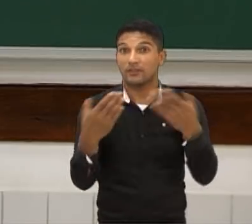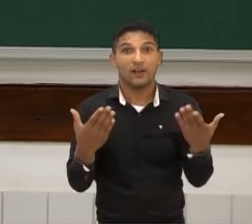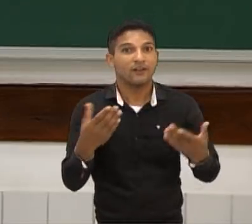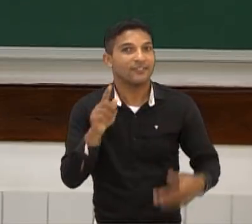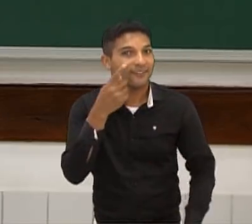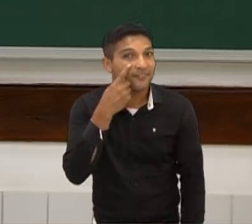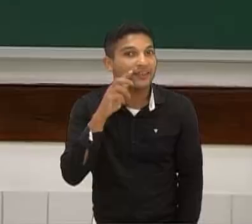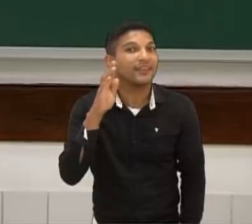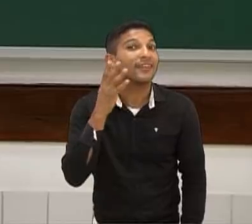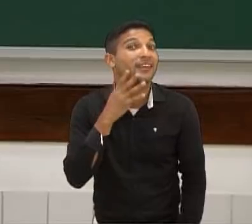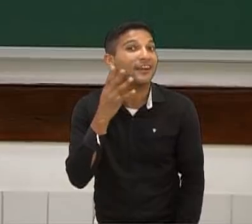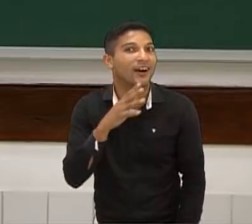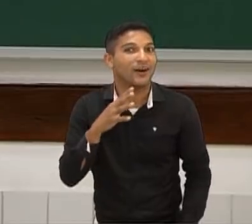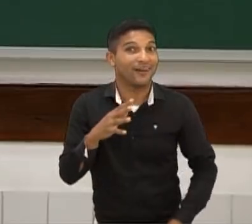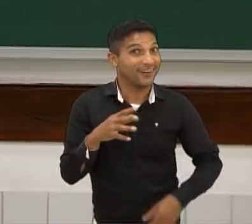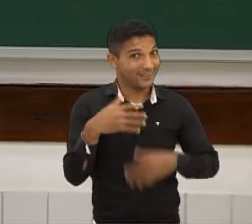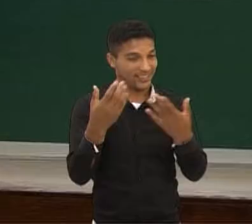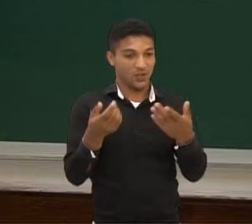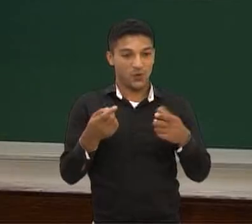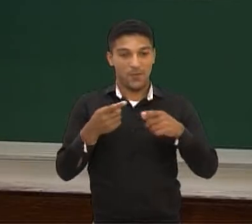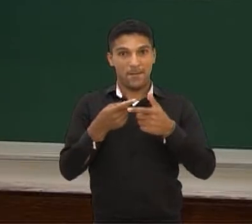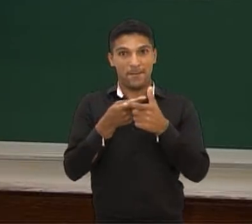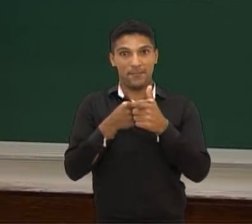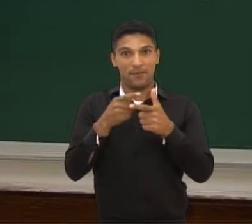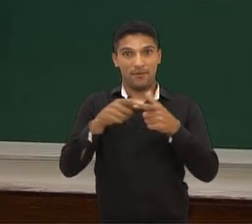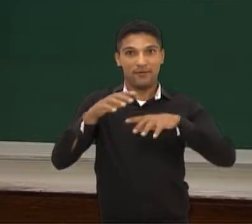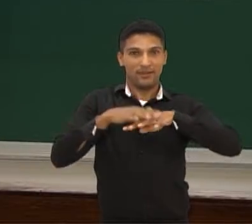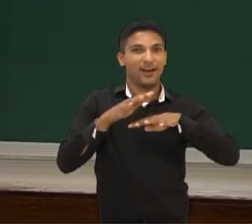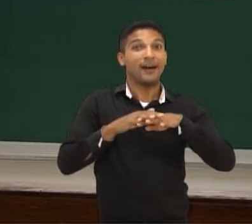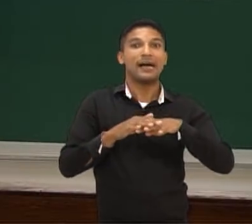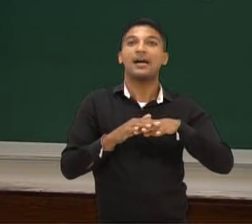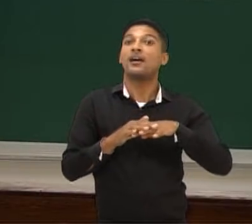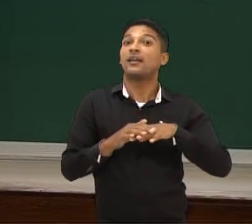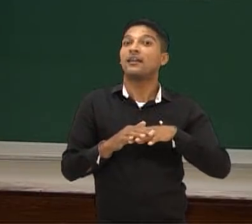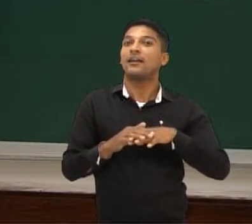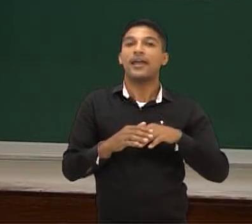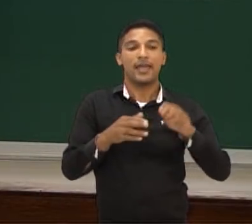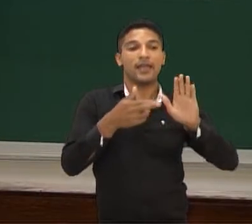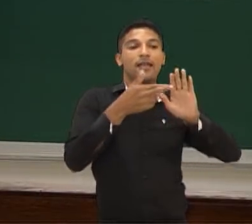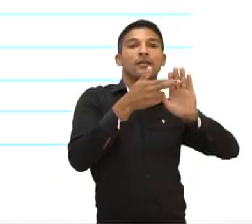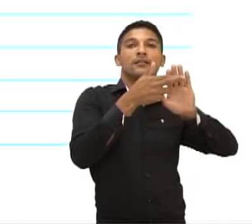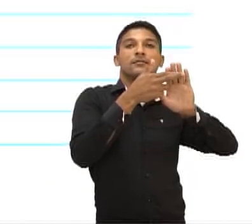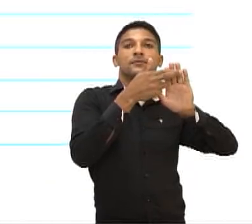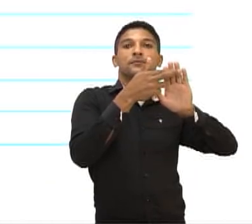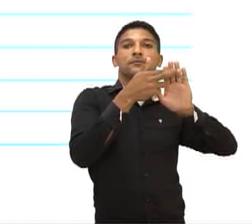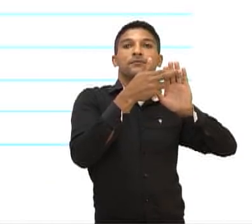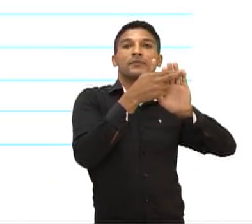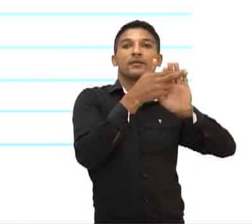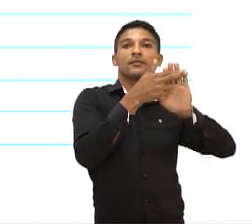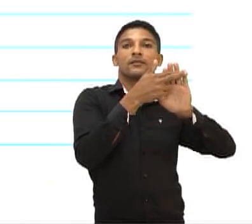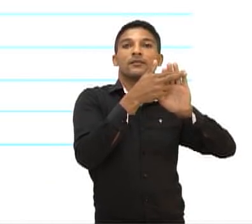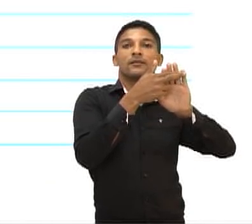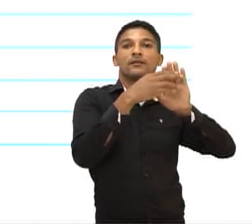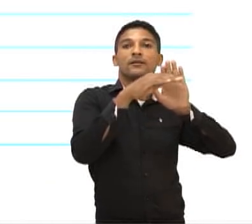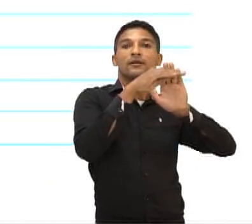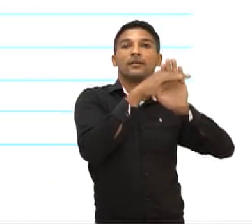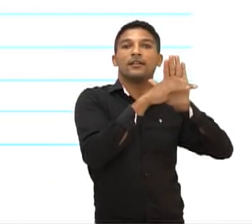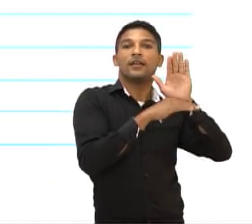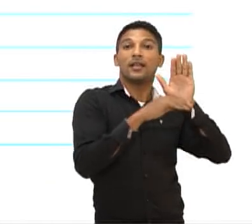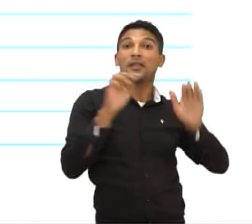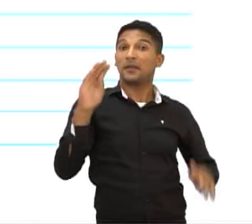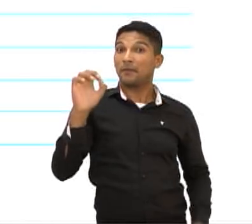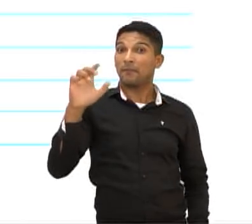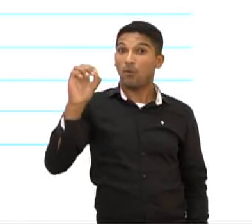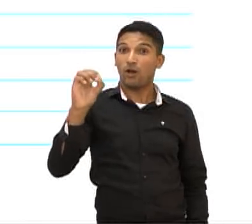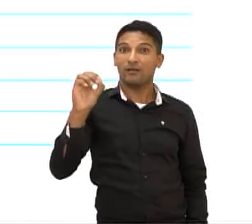Olha que legal esse probleminha de hoje, né? Até vocês aprenderam a receita de uma nega maluca, não é legal? Então lá, quais foram os ingredientes, né,